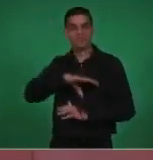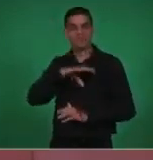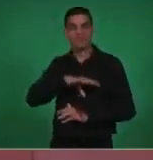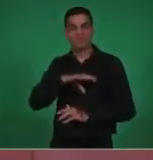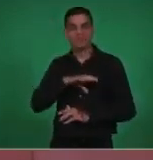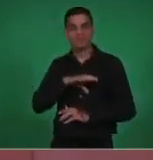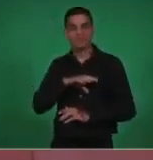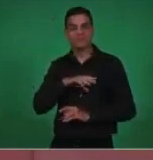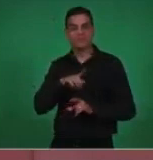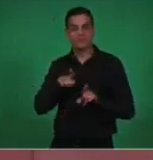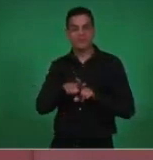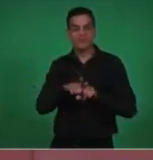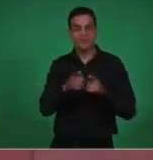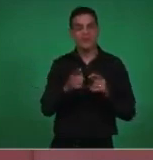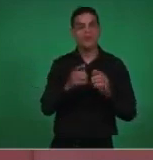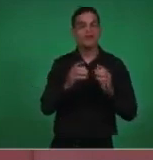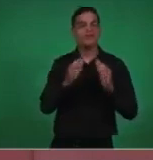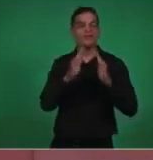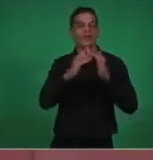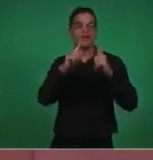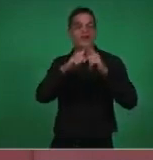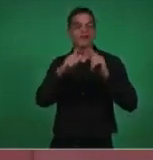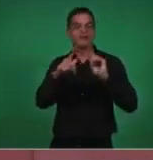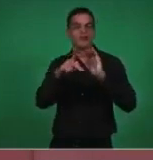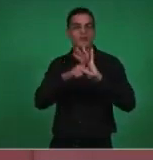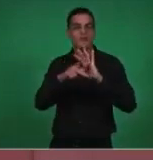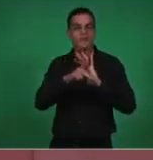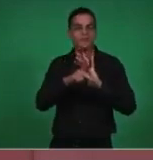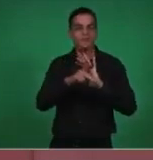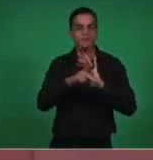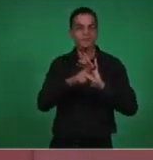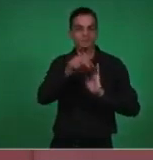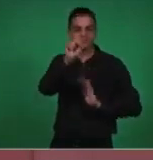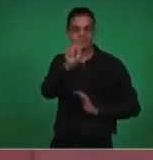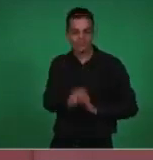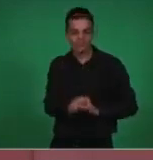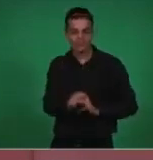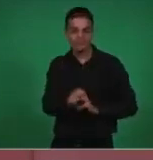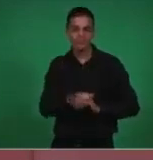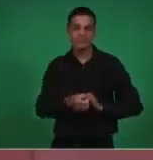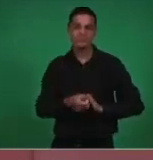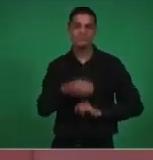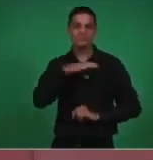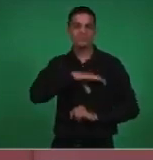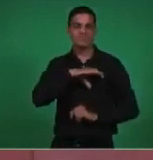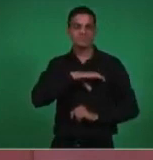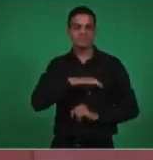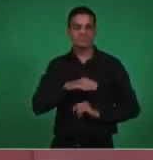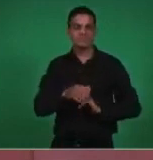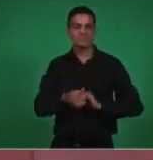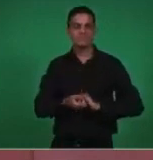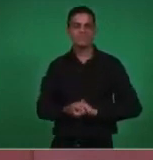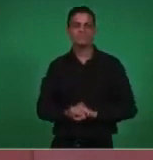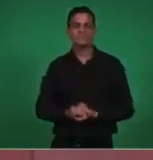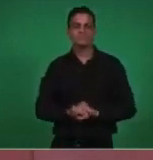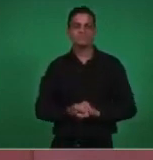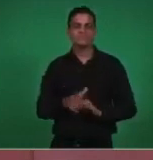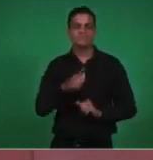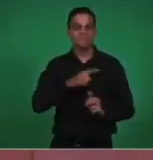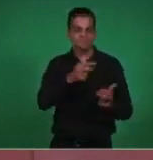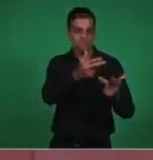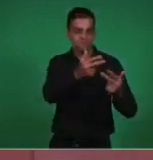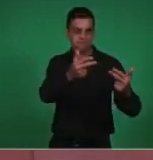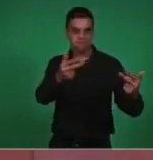de Portimão, que é a região sul, chamada Algarve, é o sul de Portugal.